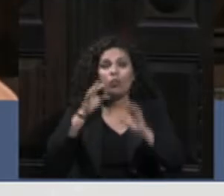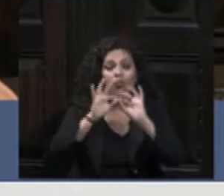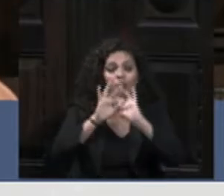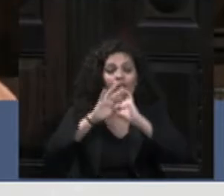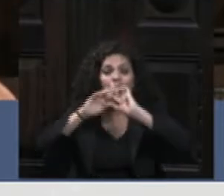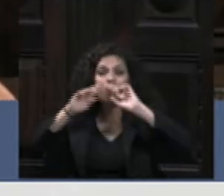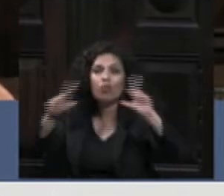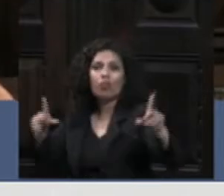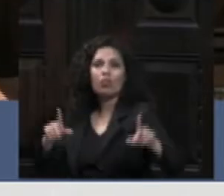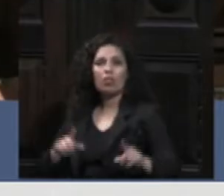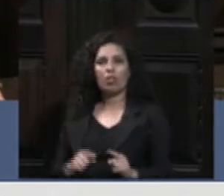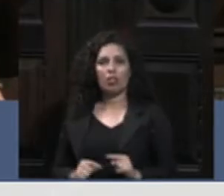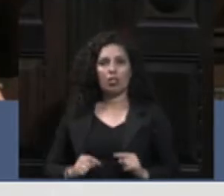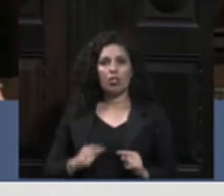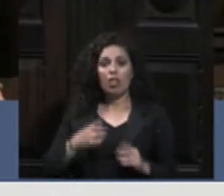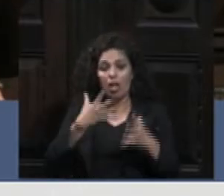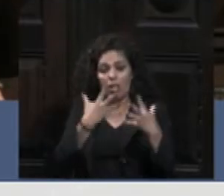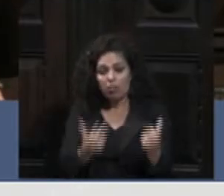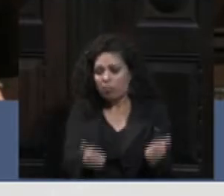do pensamento alheio.